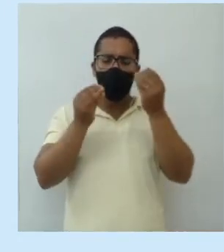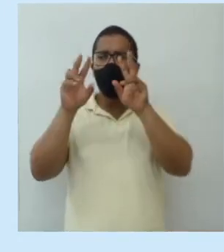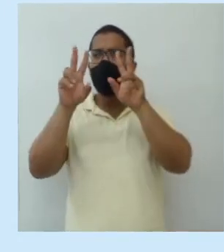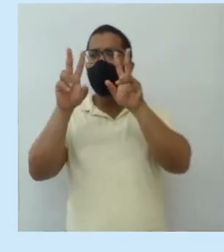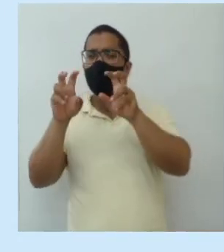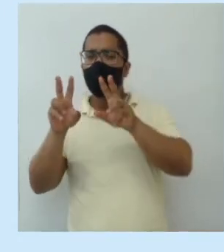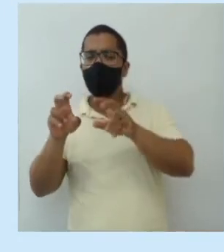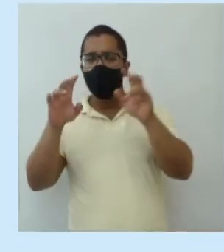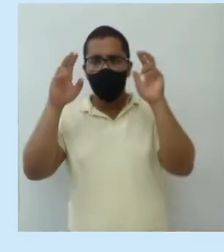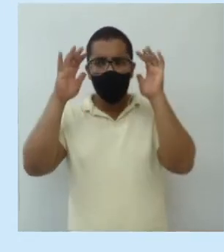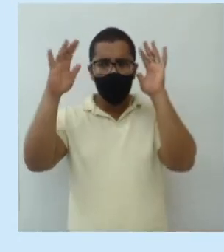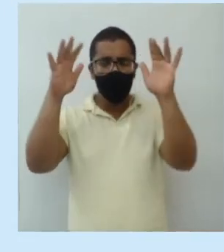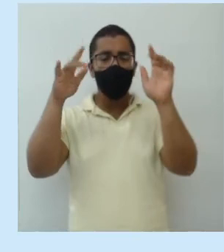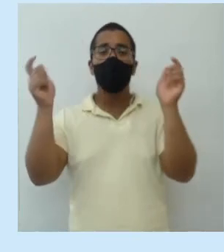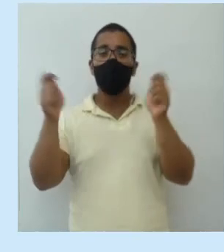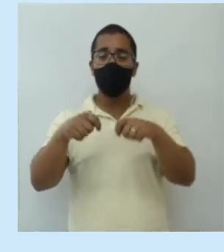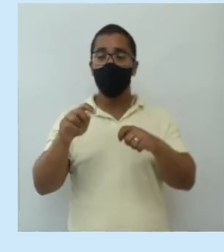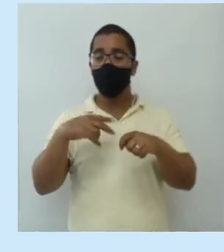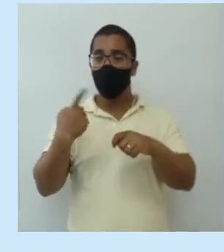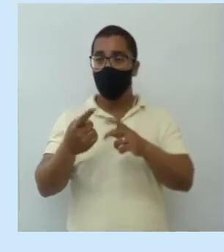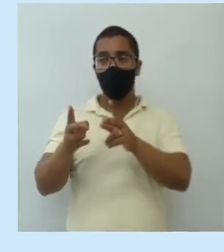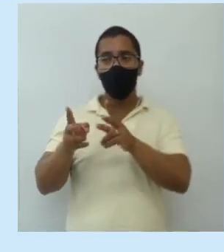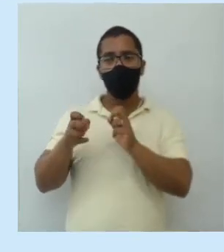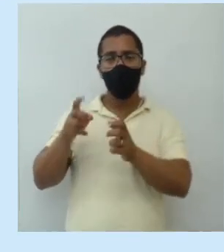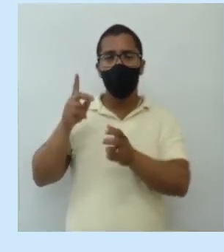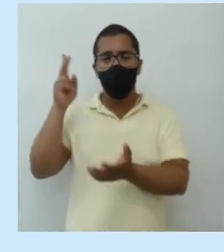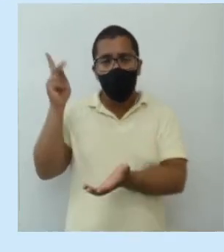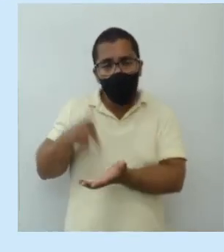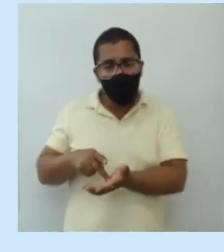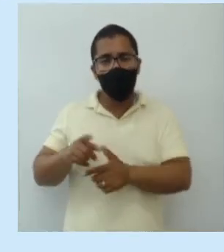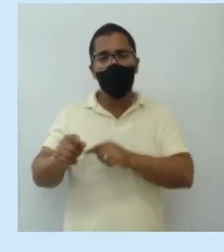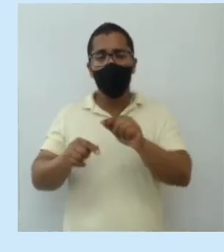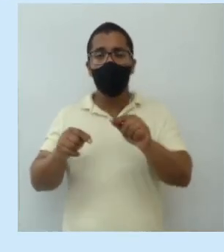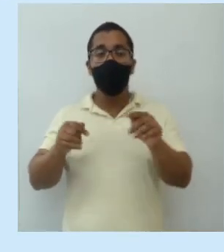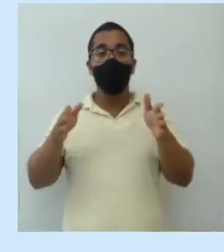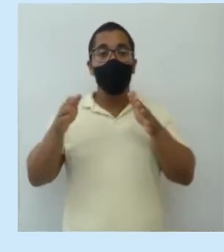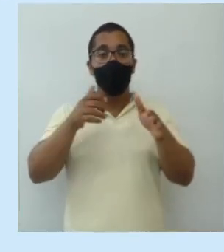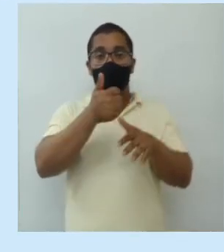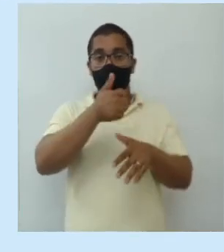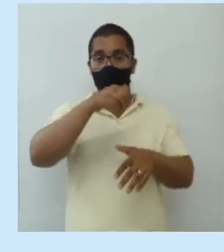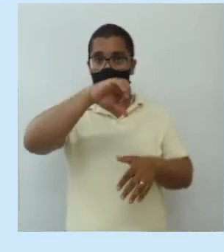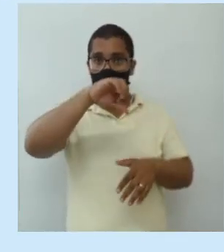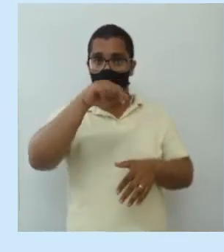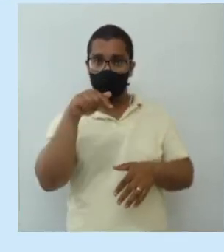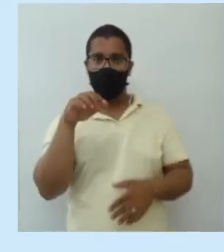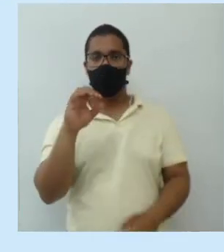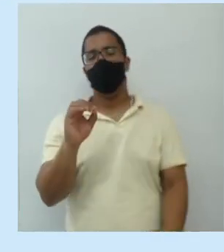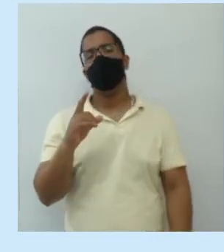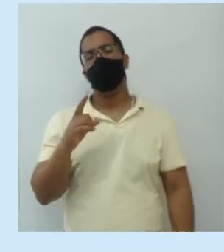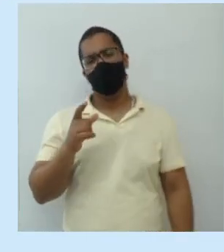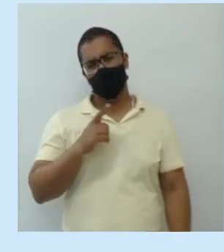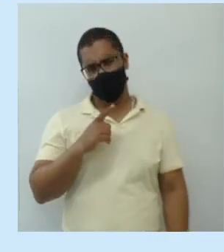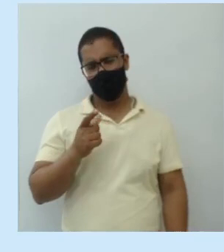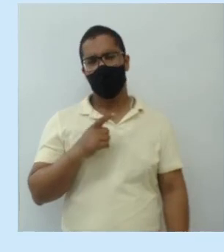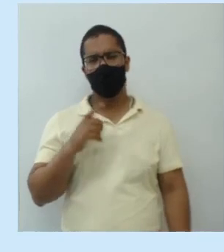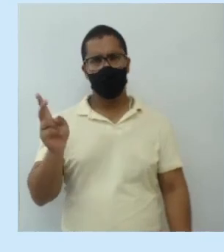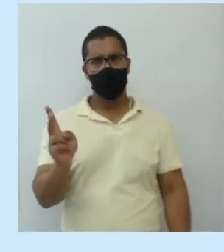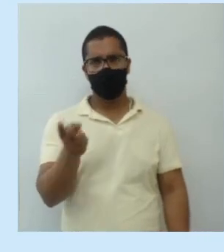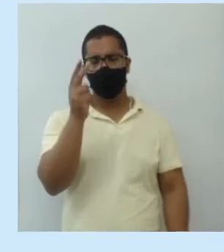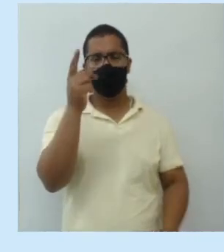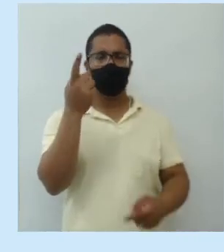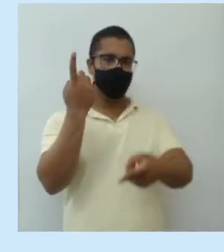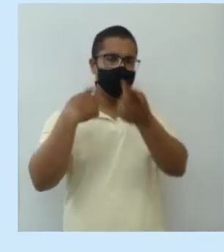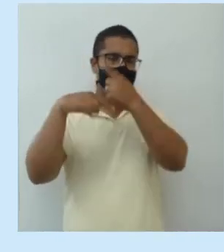frente à interpretação de nossa realidade. Lembrando que a década de 70 ela foi muito rica, né, dentro desses debates, dentro